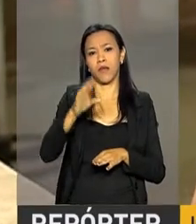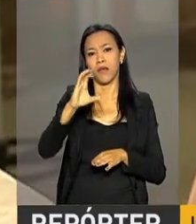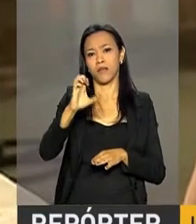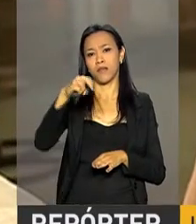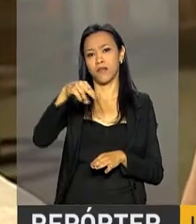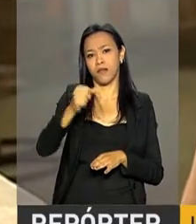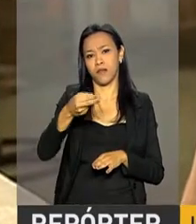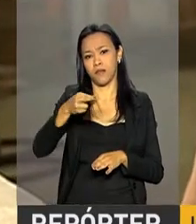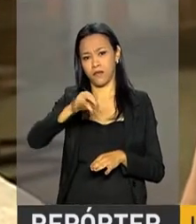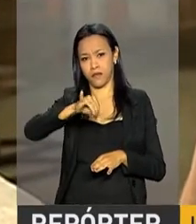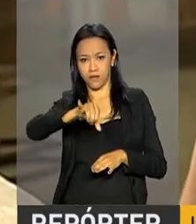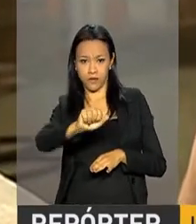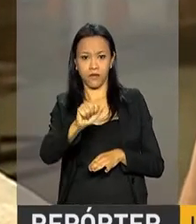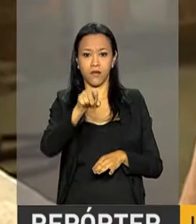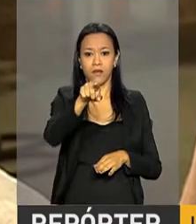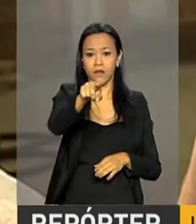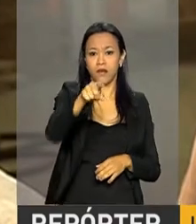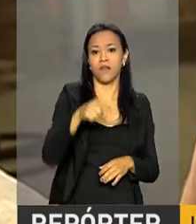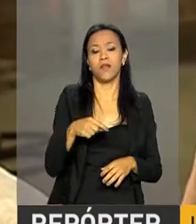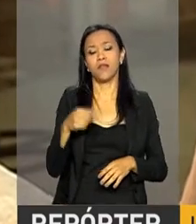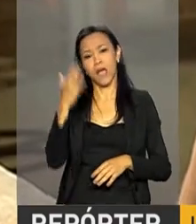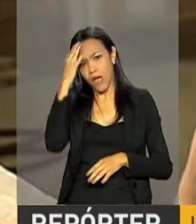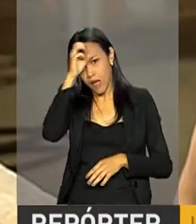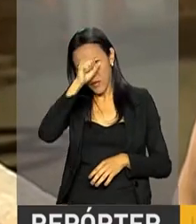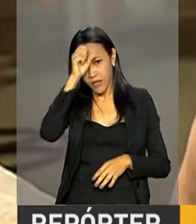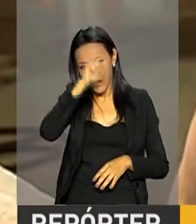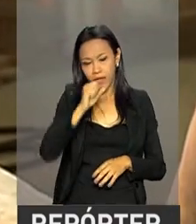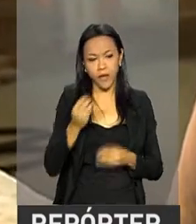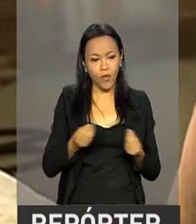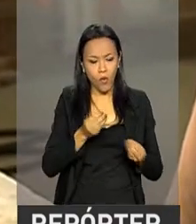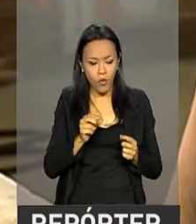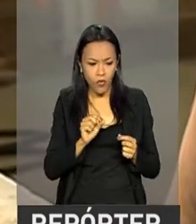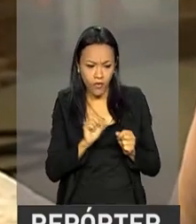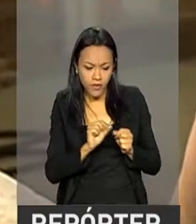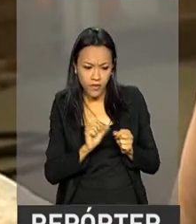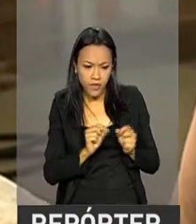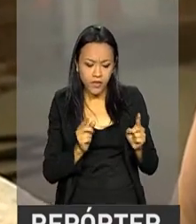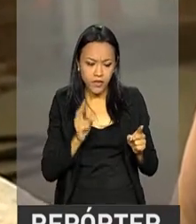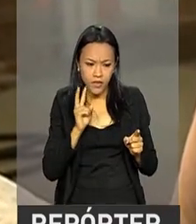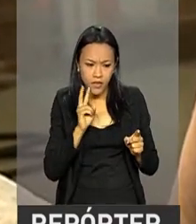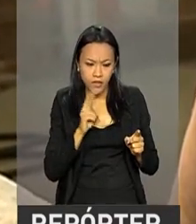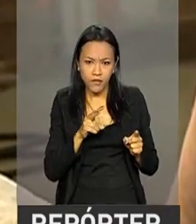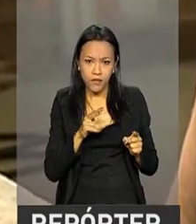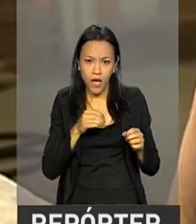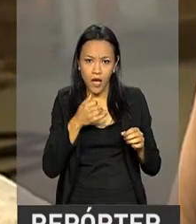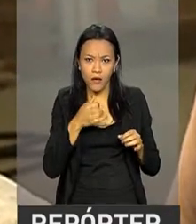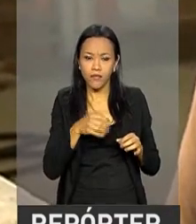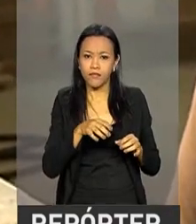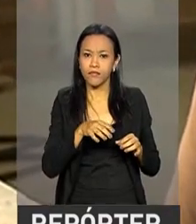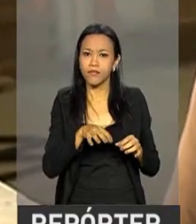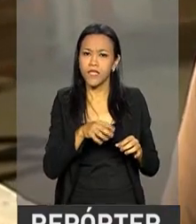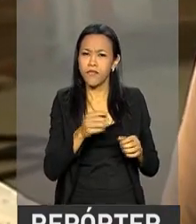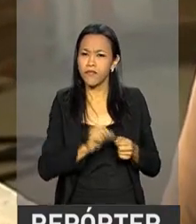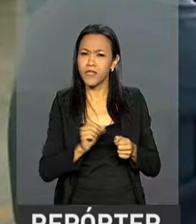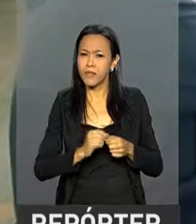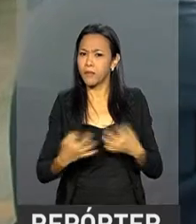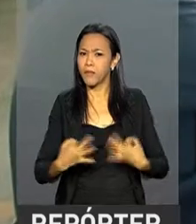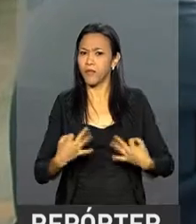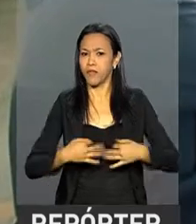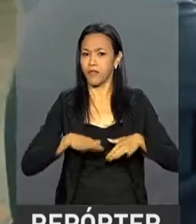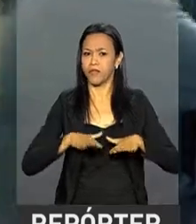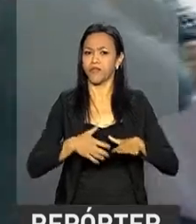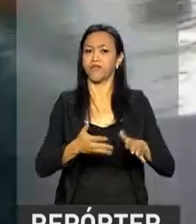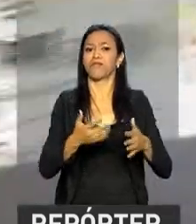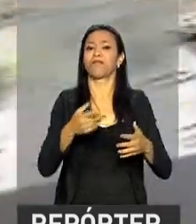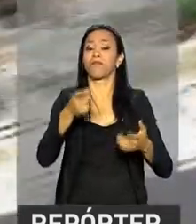máquinas também, né? Que tem na sessão. E fazer um serviço, tentar fazer um serviço perfeito, né? O